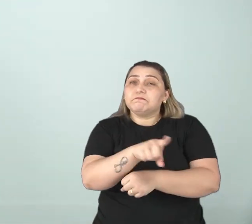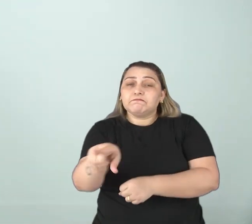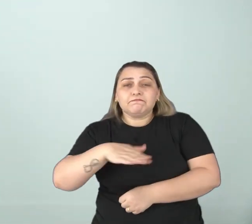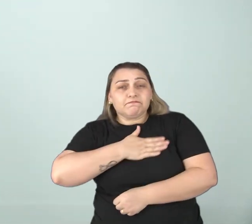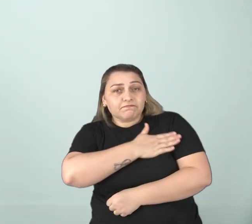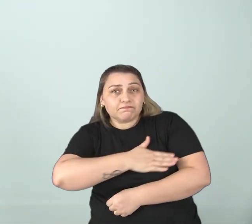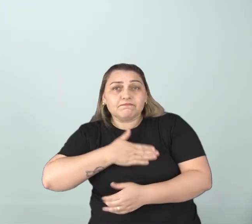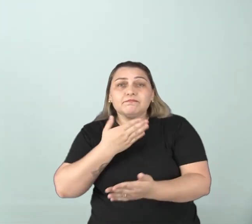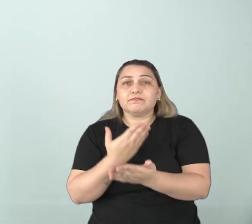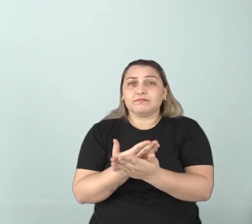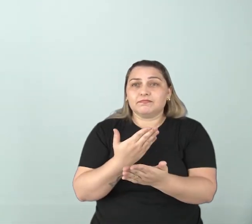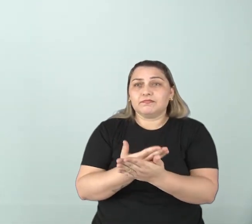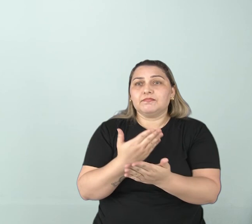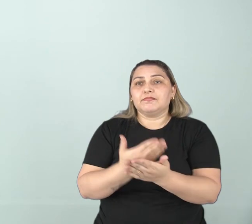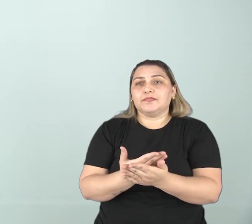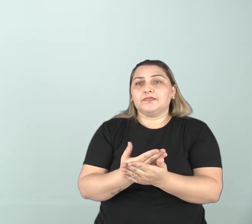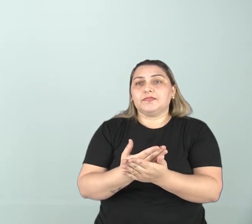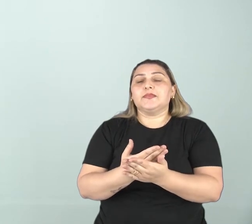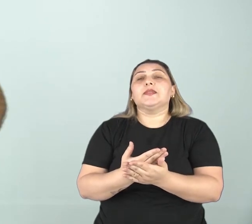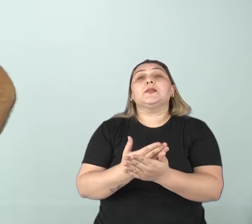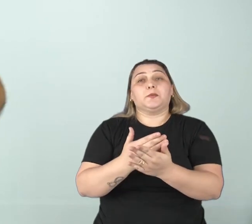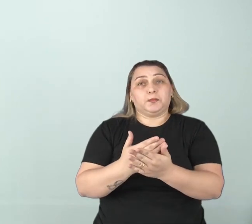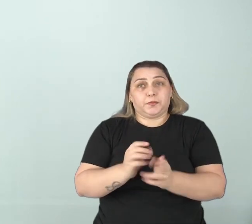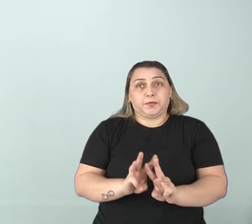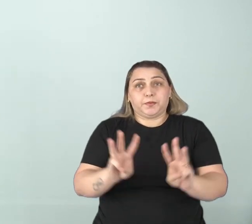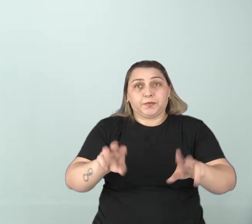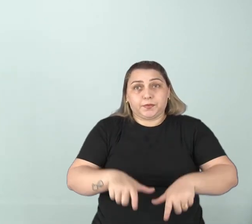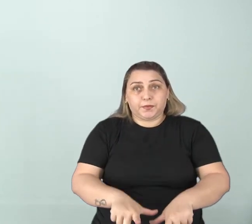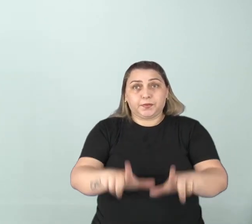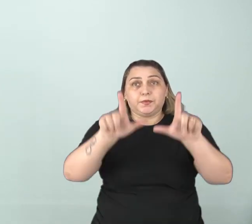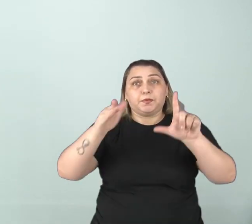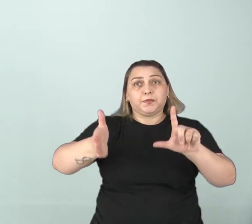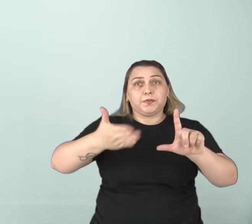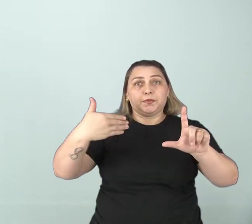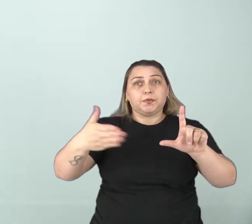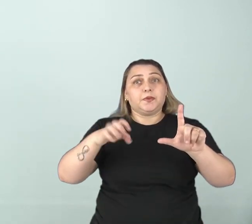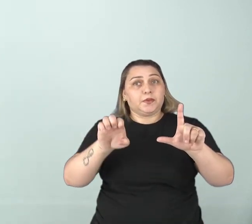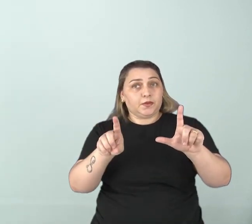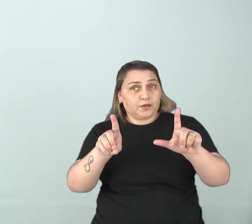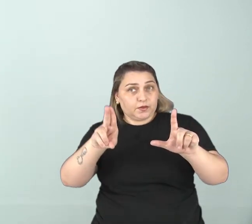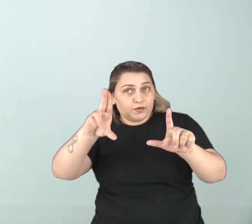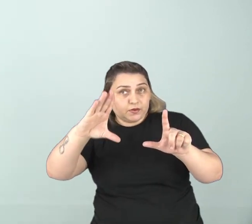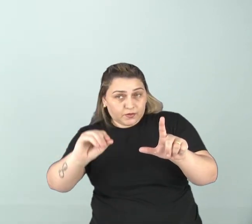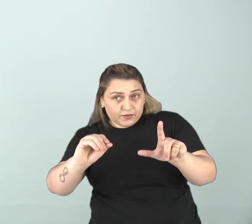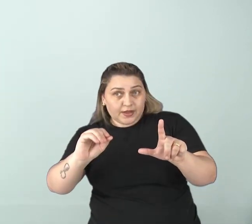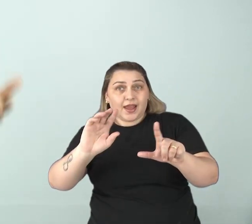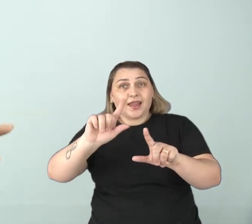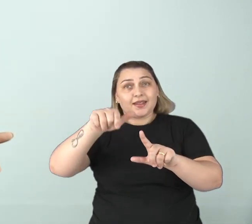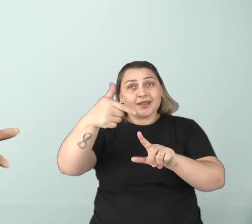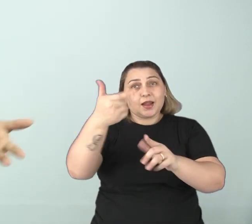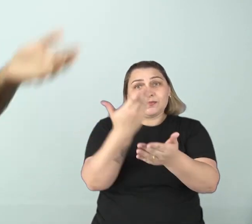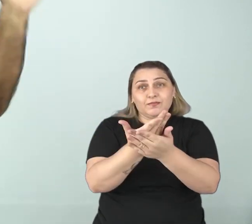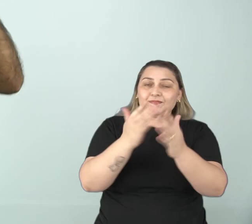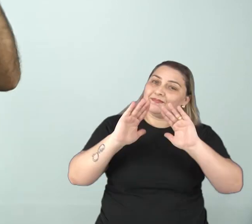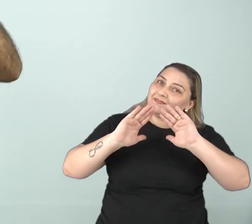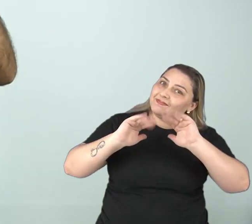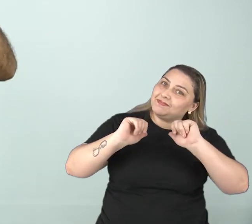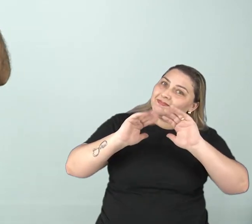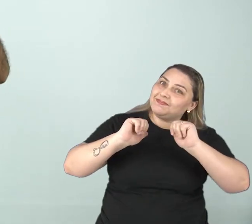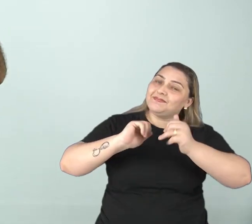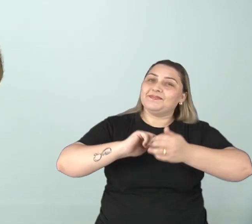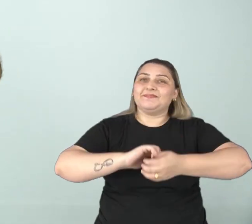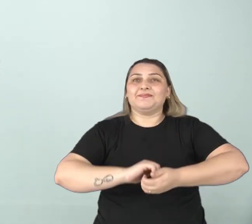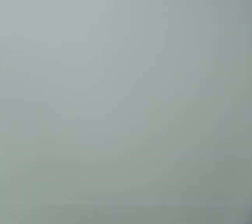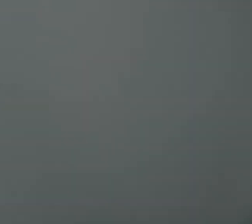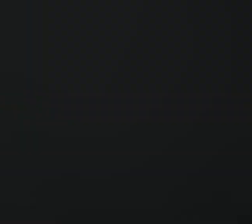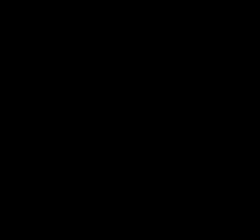tenham gostado. Para acessar essas e outras aulas, acessem o portal Eduque e até a próxima. Tchau!